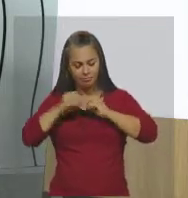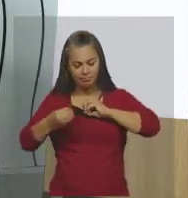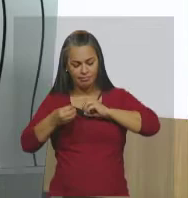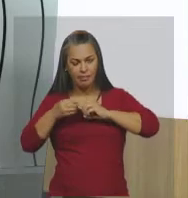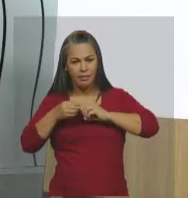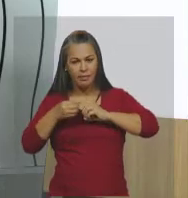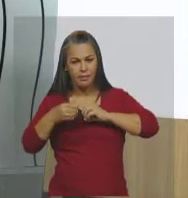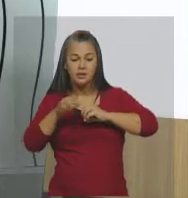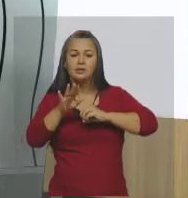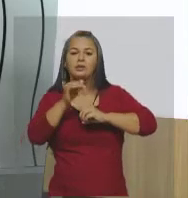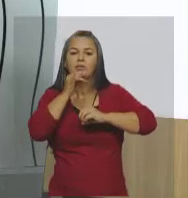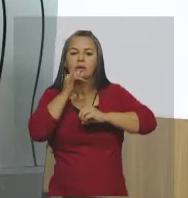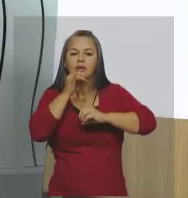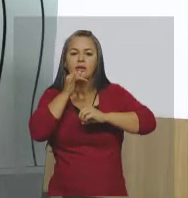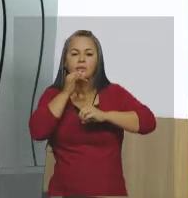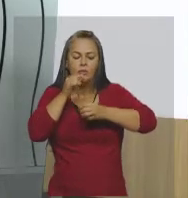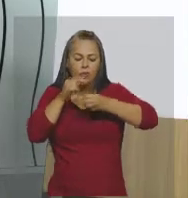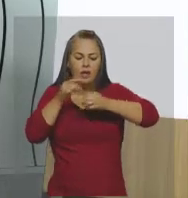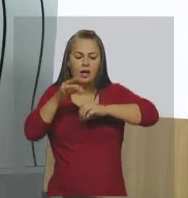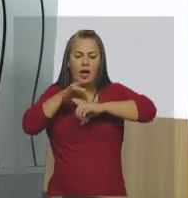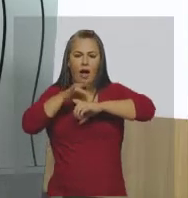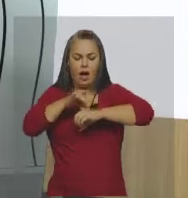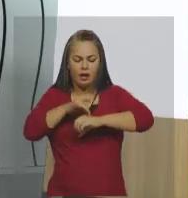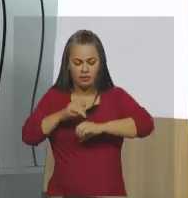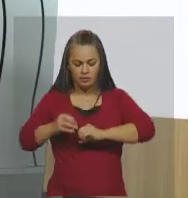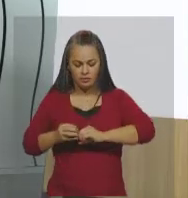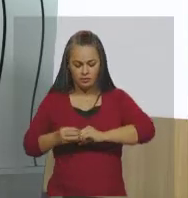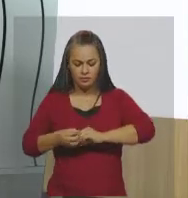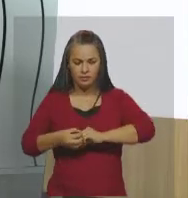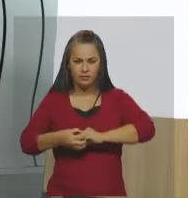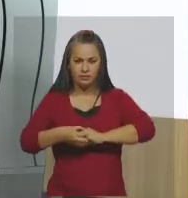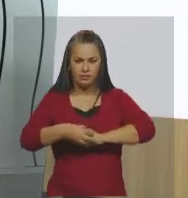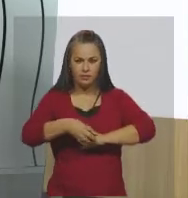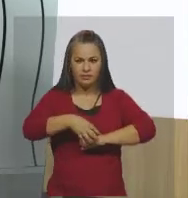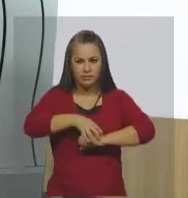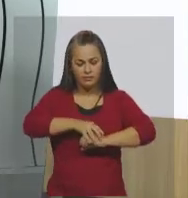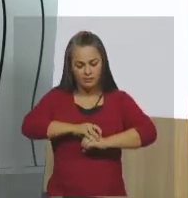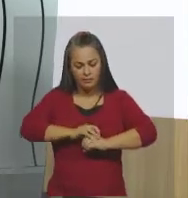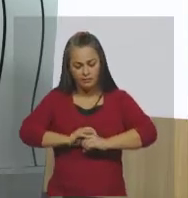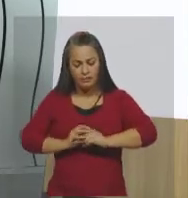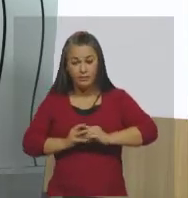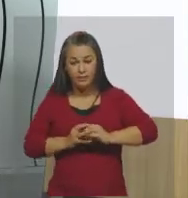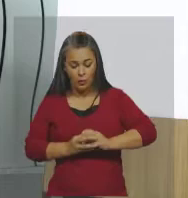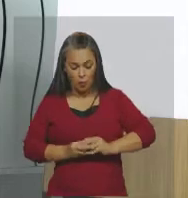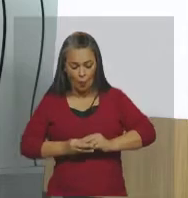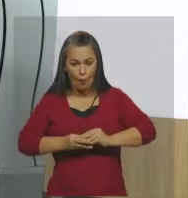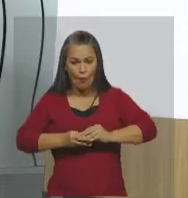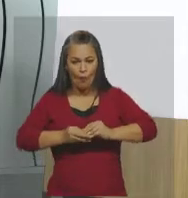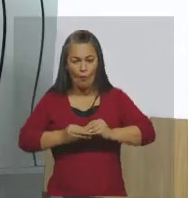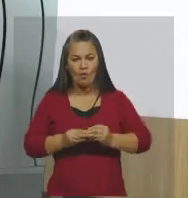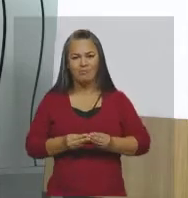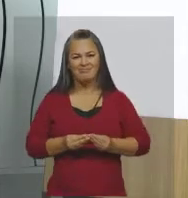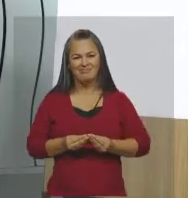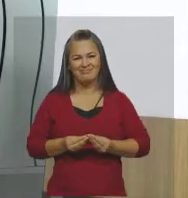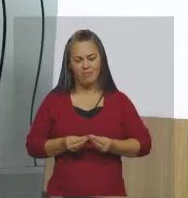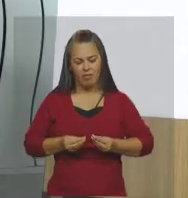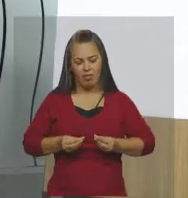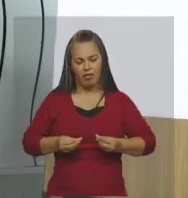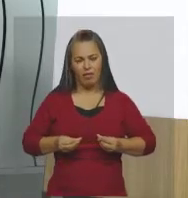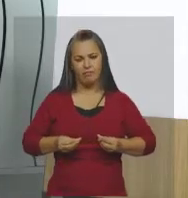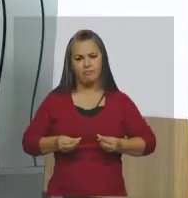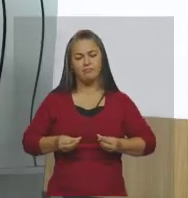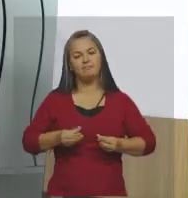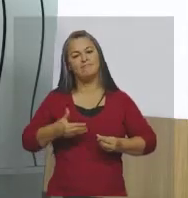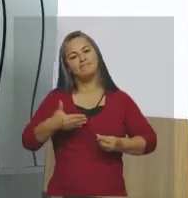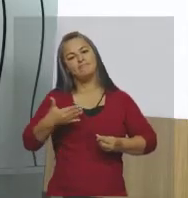dentro da proteína está protegido? E você precisa que as enzimas alcancem o lado interno dessas proteínas. E aí que entra a acidez do